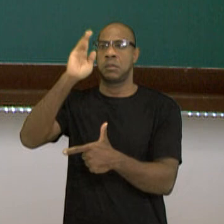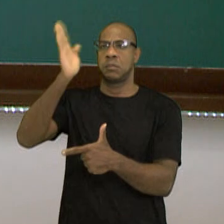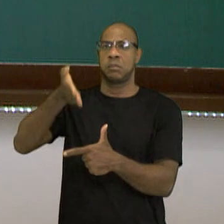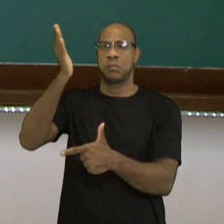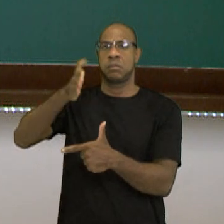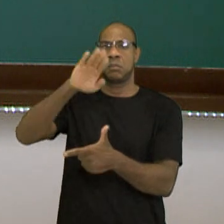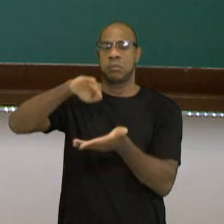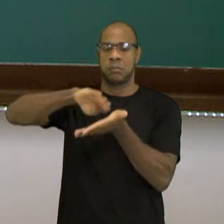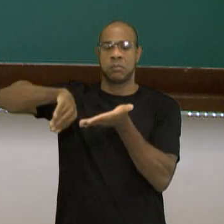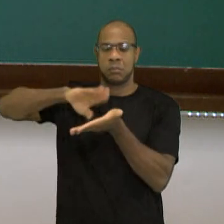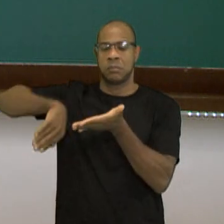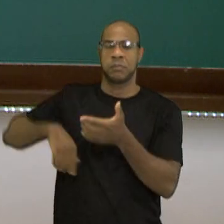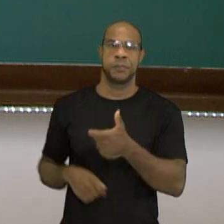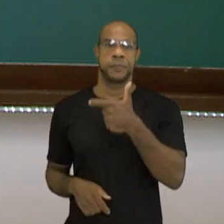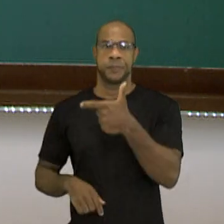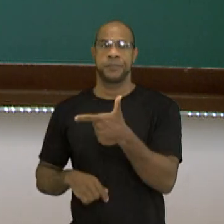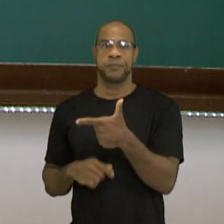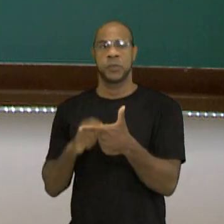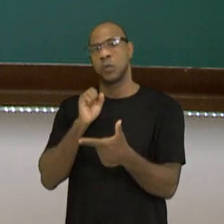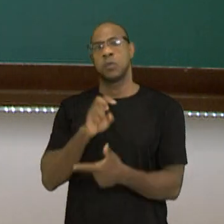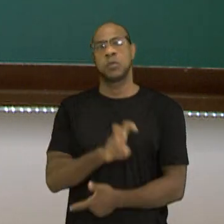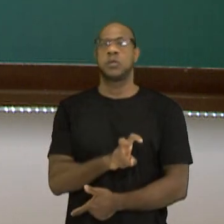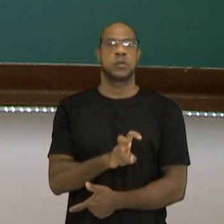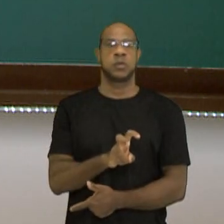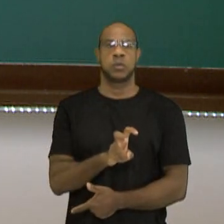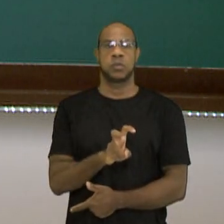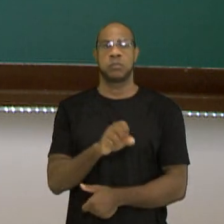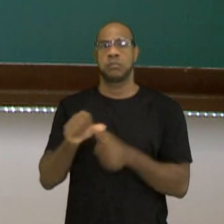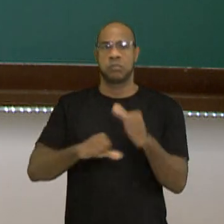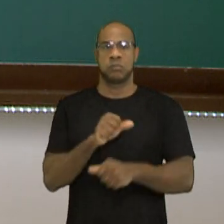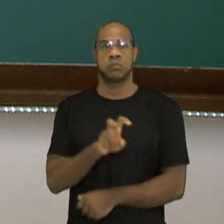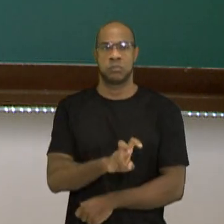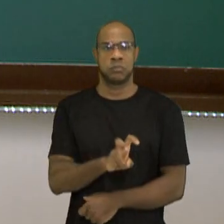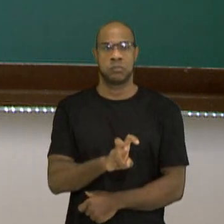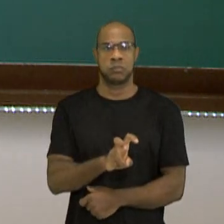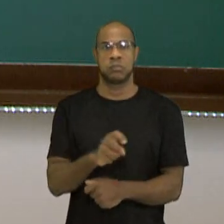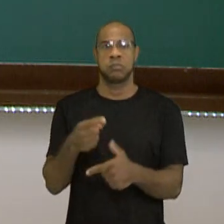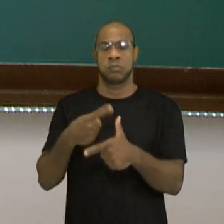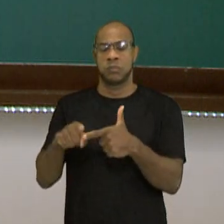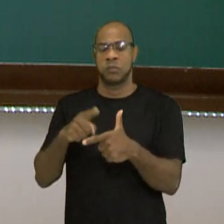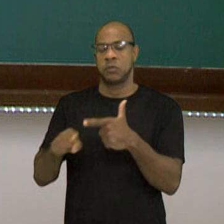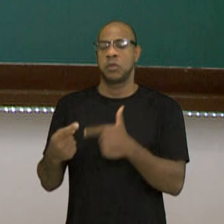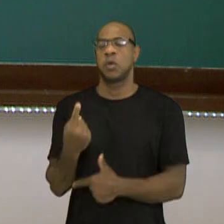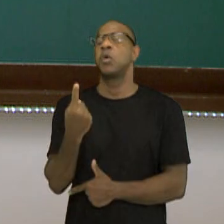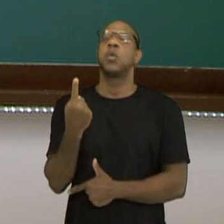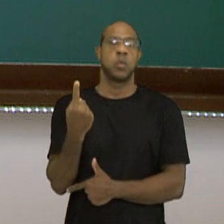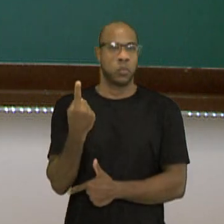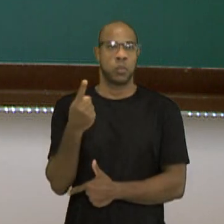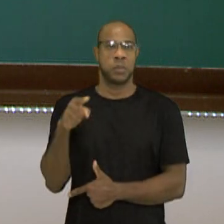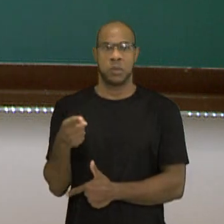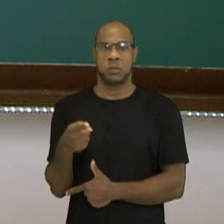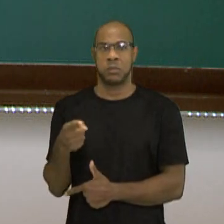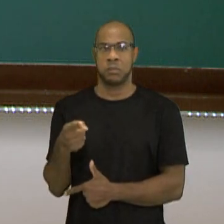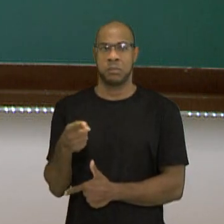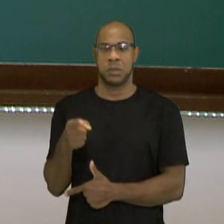quero escrever esses 5 milhões como 5, eu vou dividir por 1 milhão para eliminar todos os